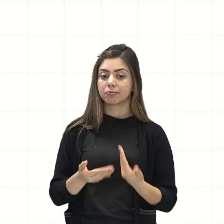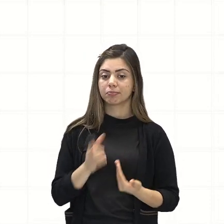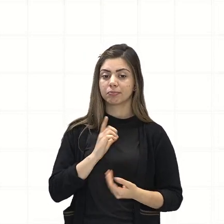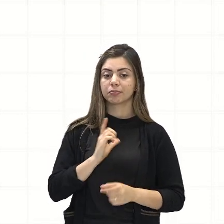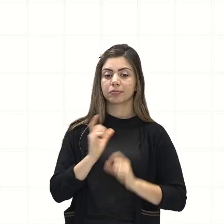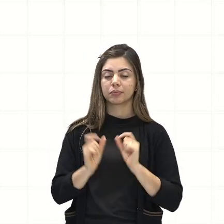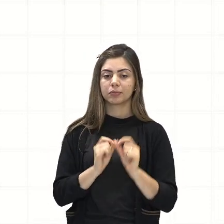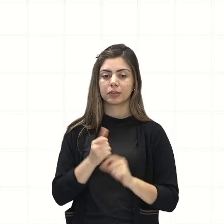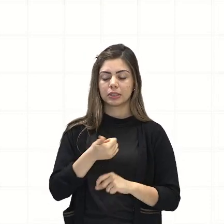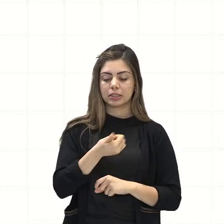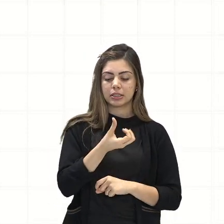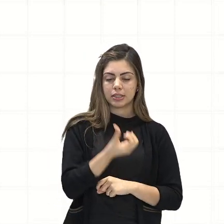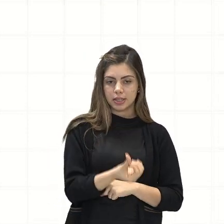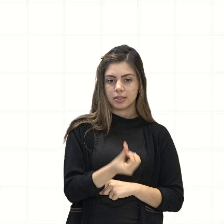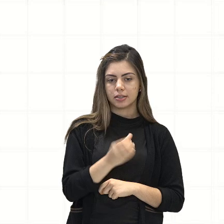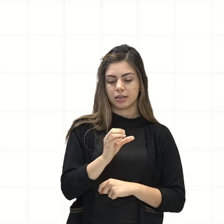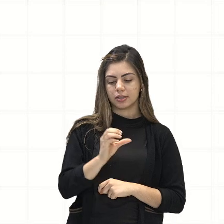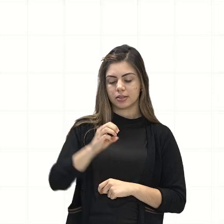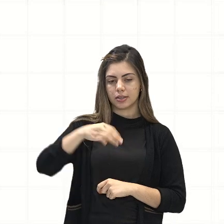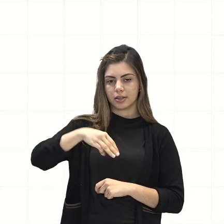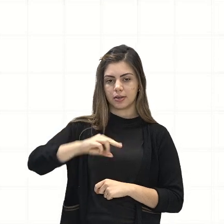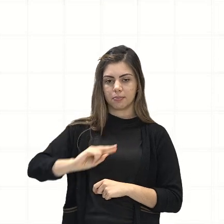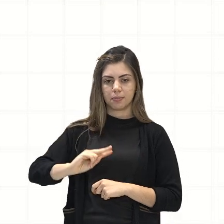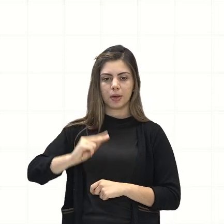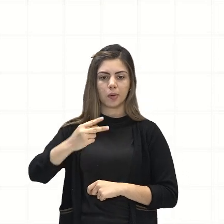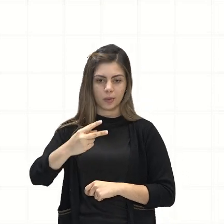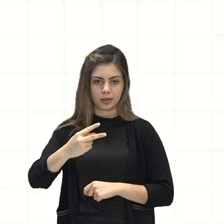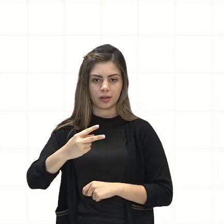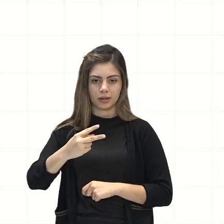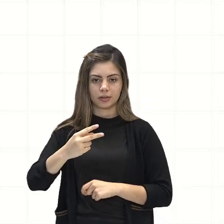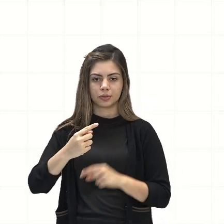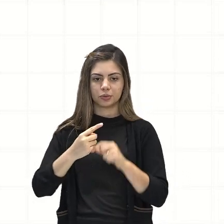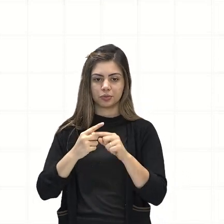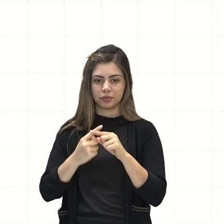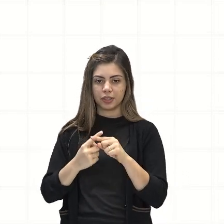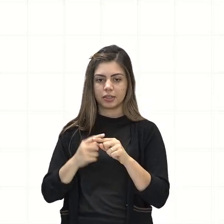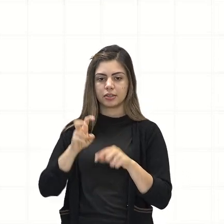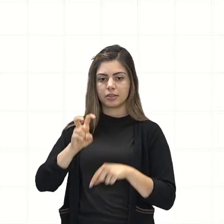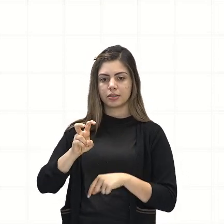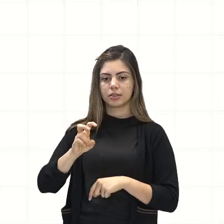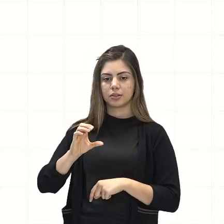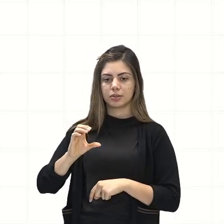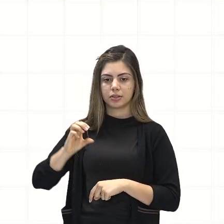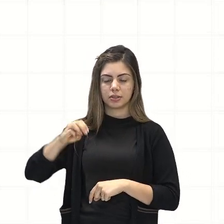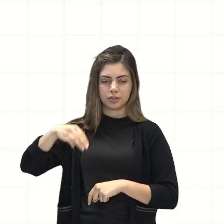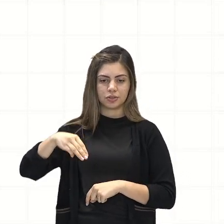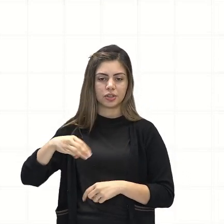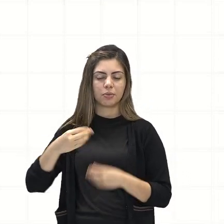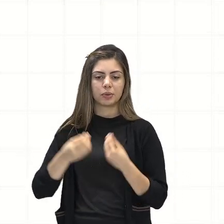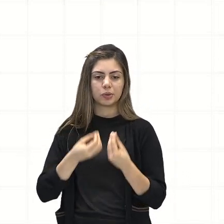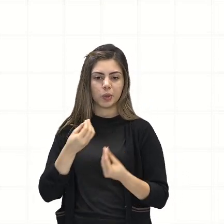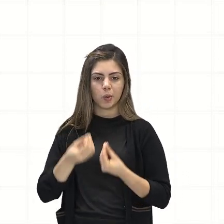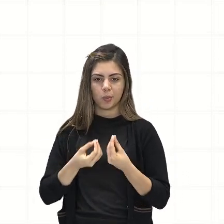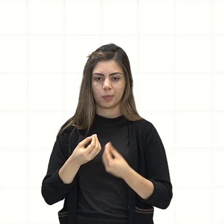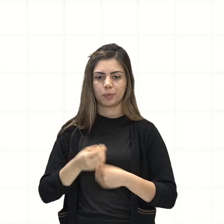multiplicamos, olha, 16 centímetros ao quadrado vezes 5 centímetros,